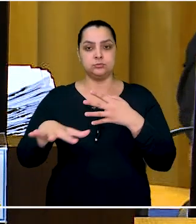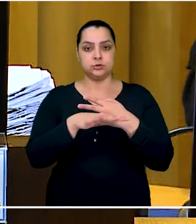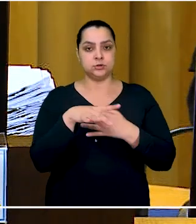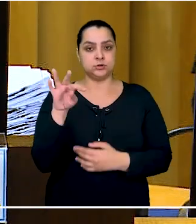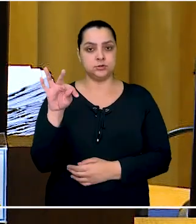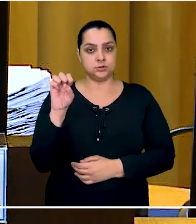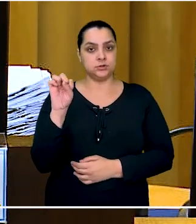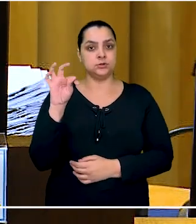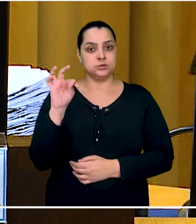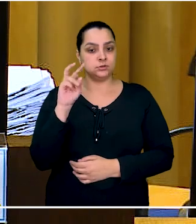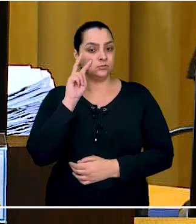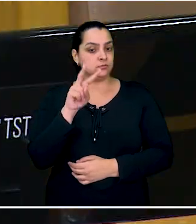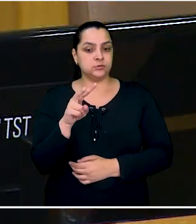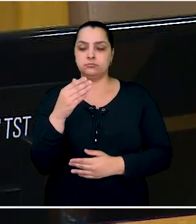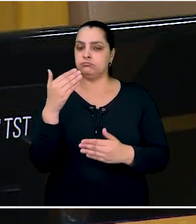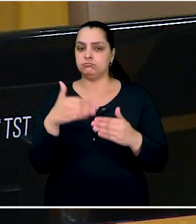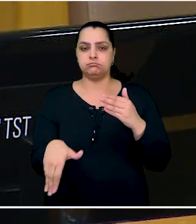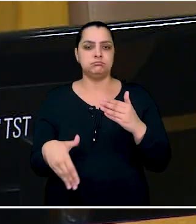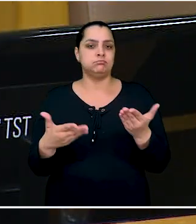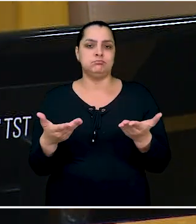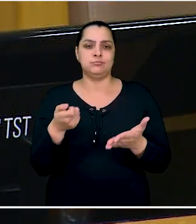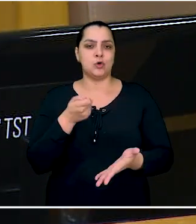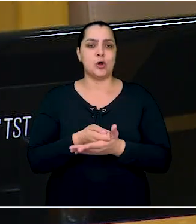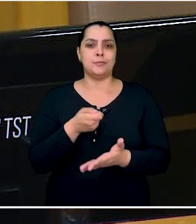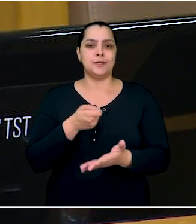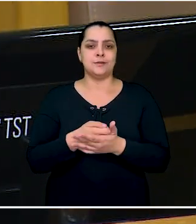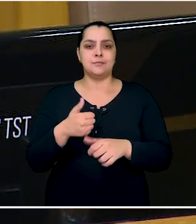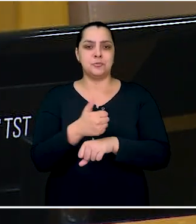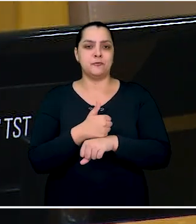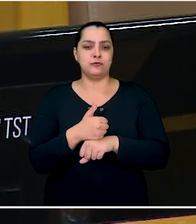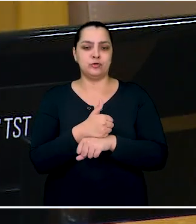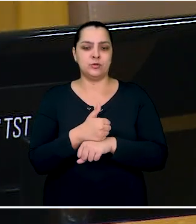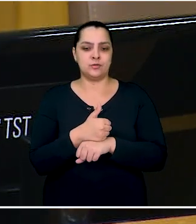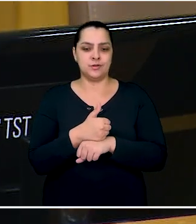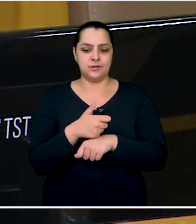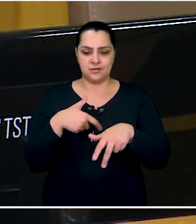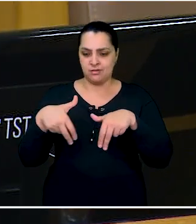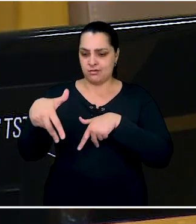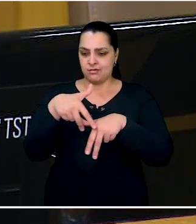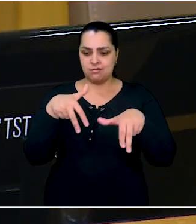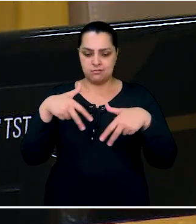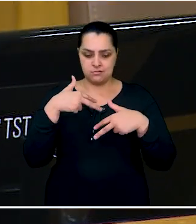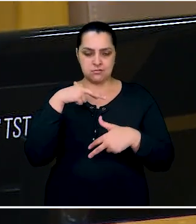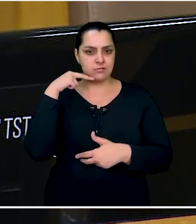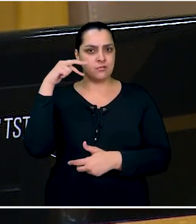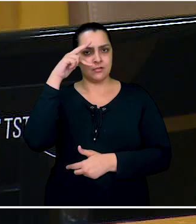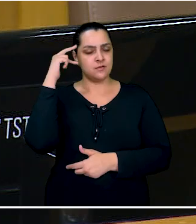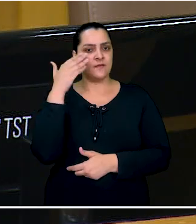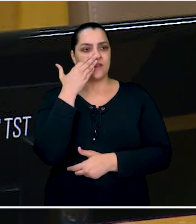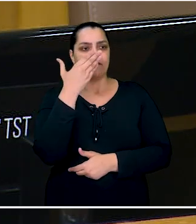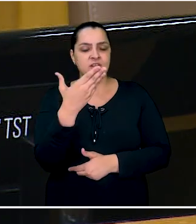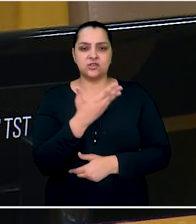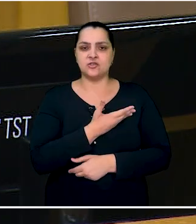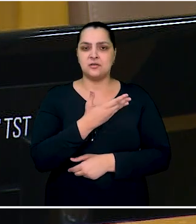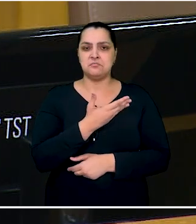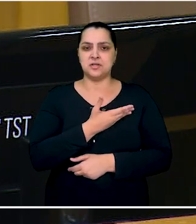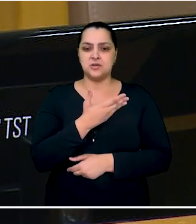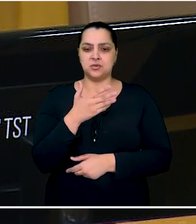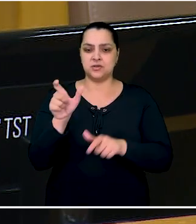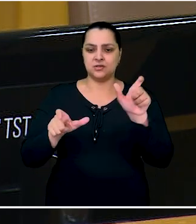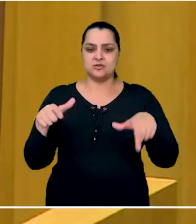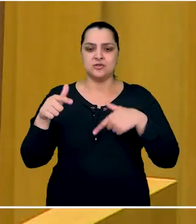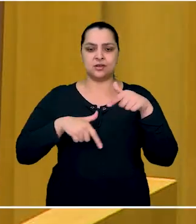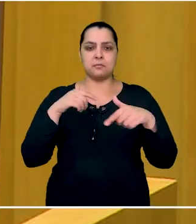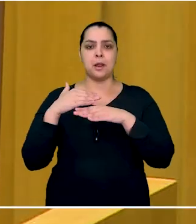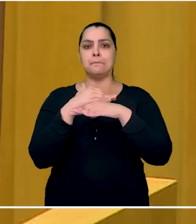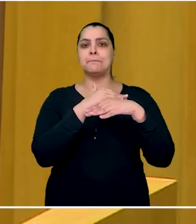do TST, considera inadequado obrigar que profissionais circulem de roupas íntimas na frente de colegas para